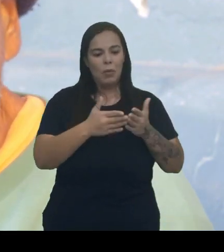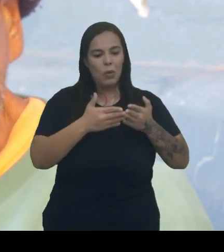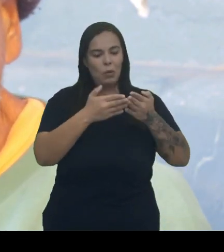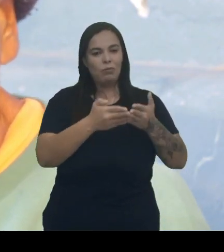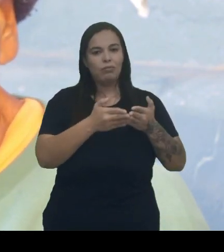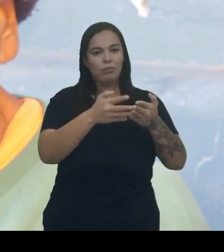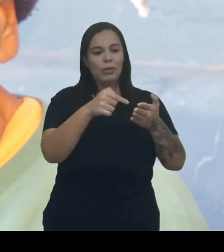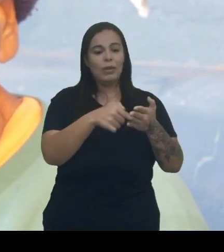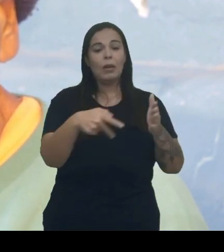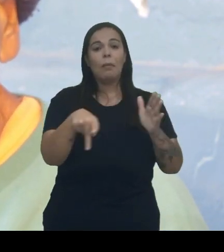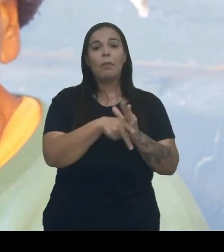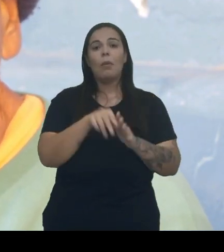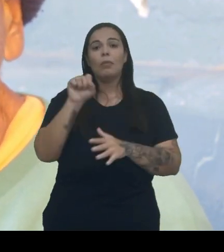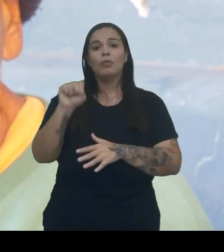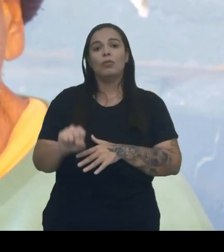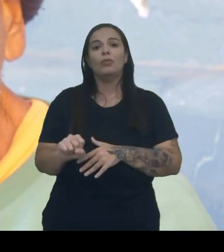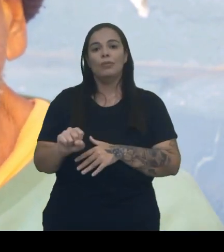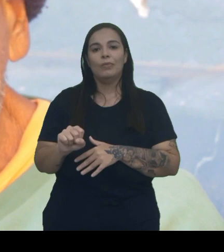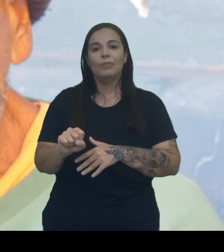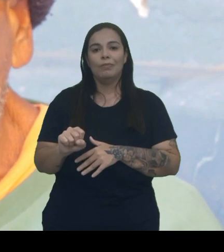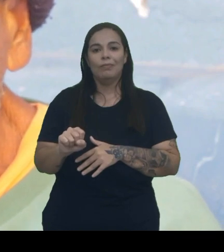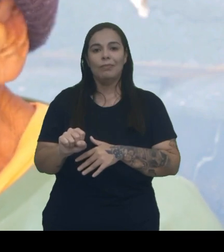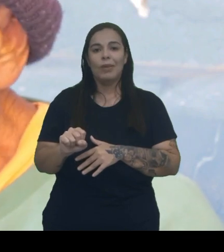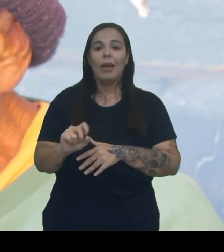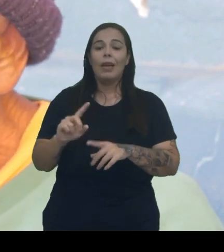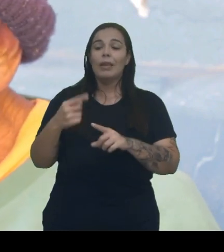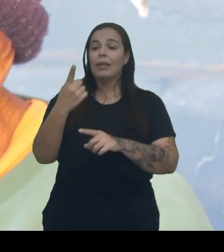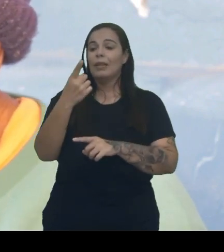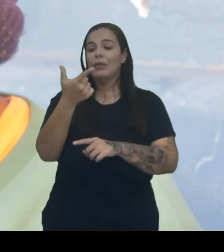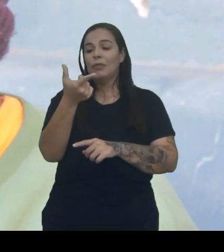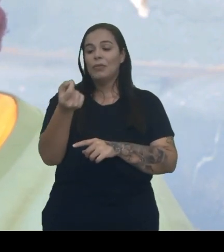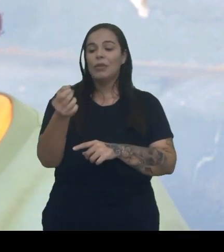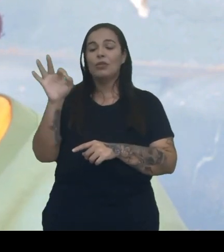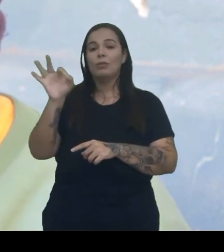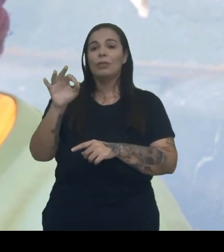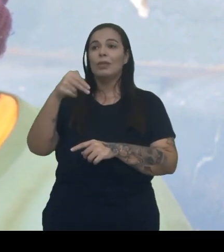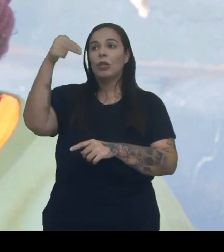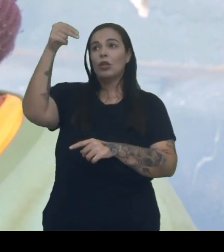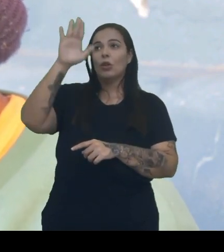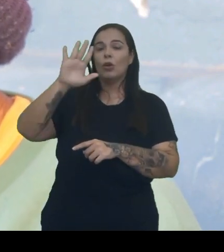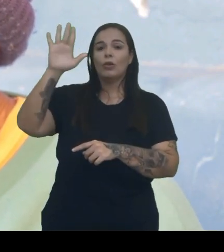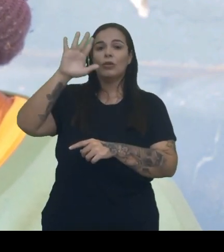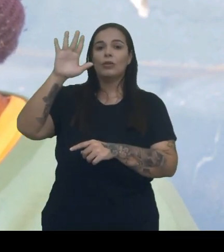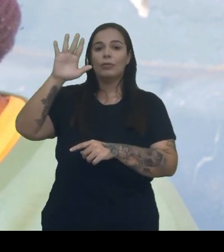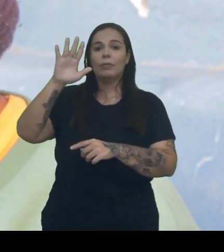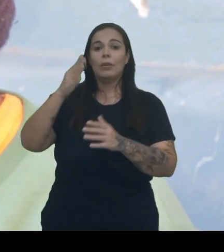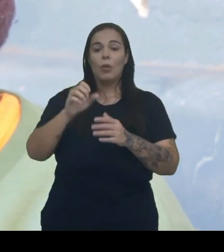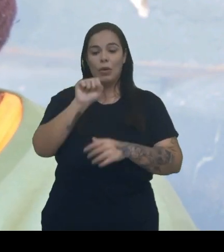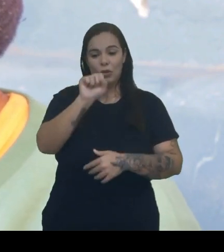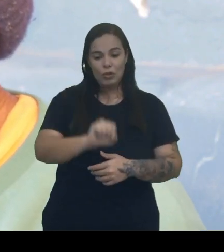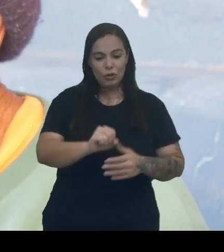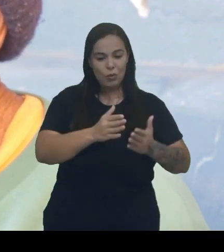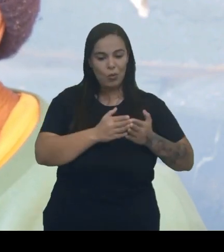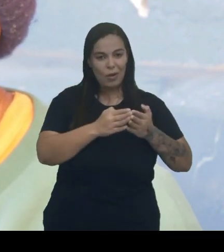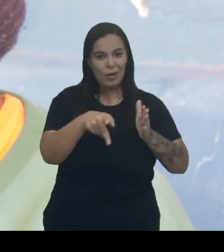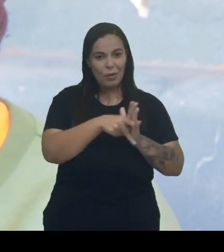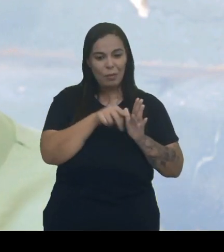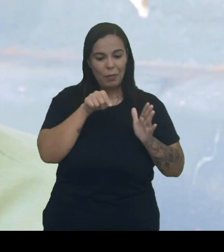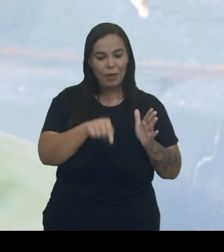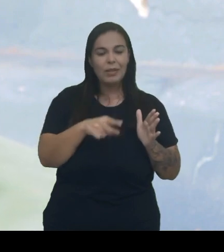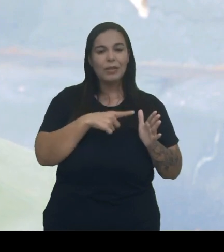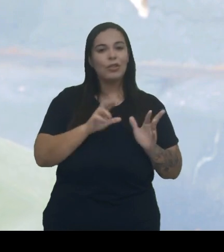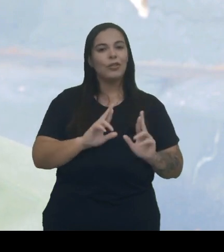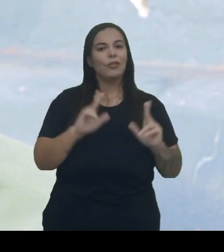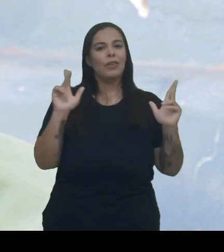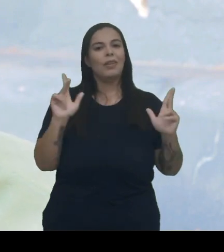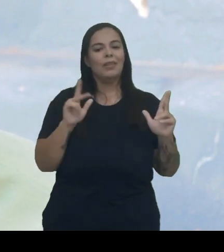sul. E 20% vieram do norte. As canoas do sul, você olhando, tem uma grande diferença. As canoas do sul são muito